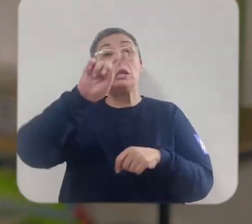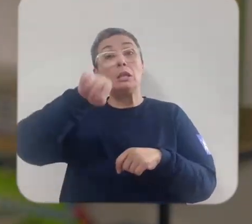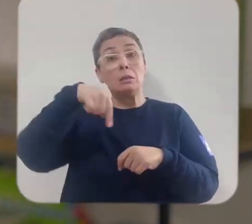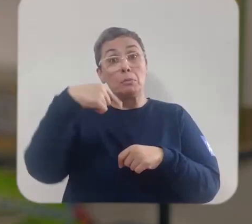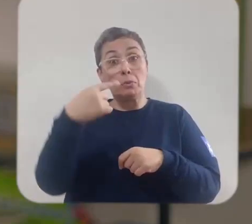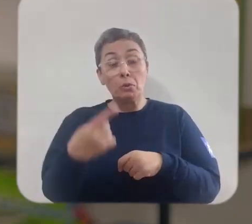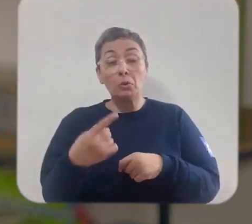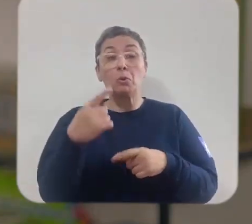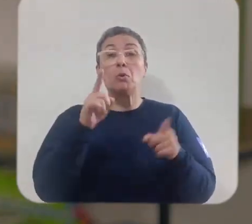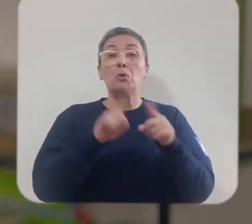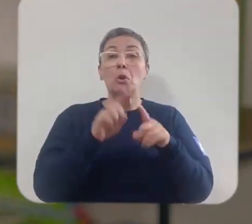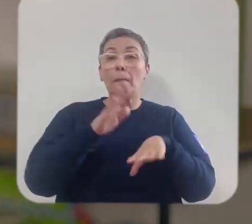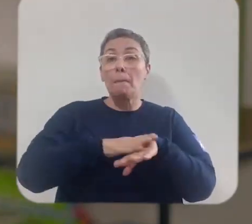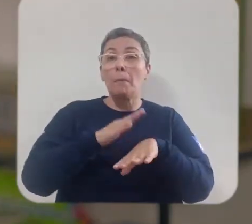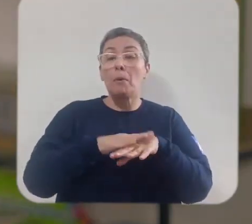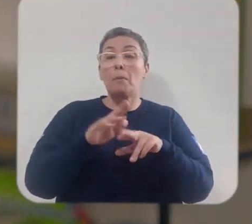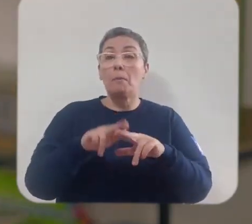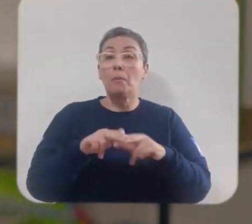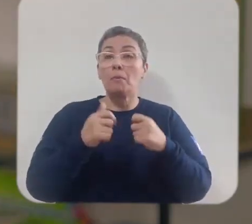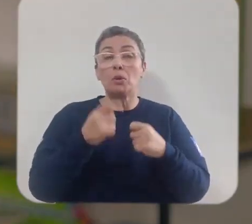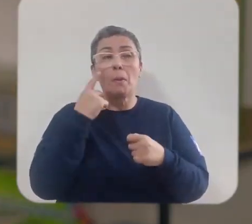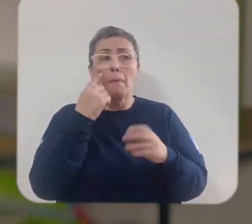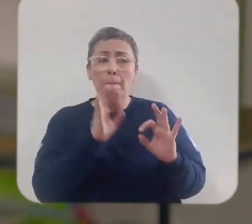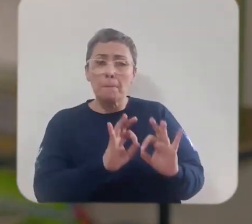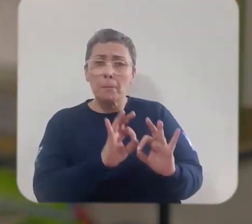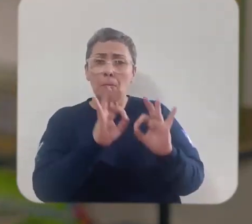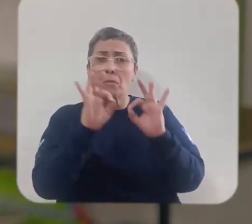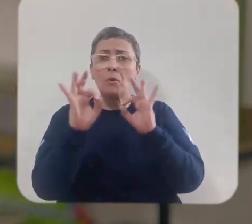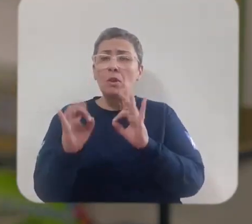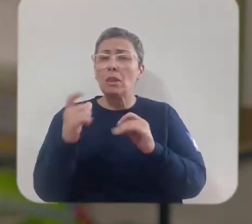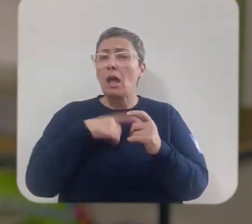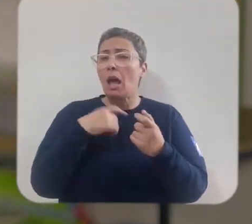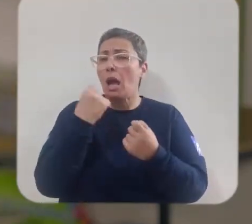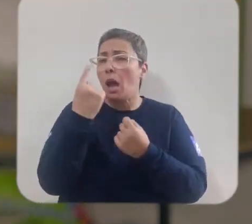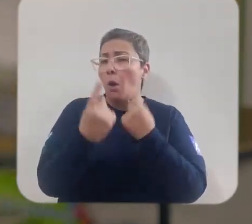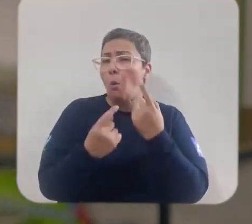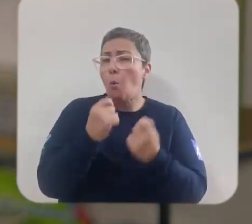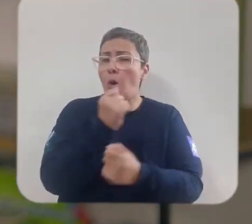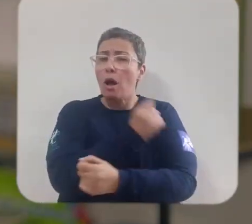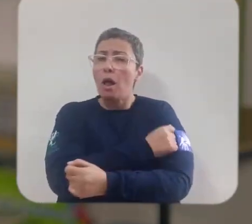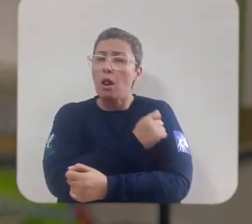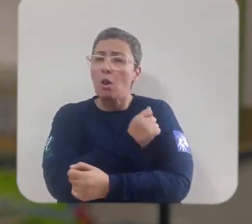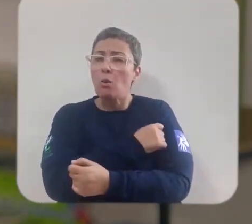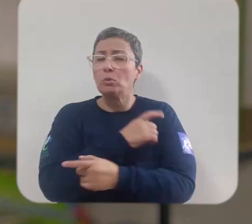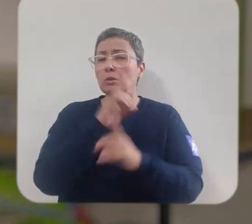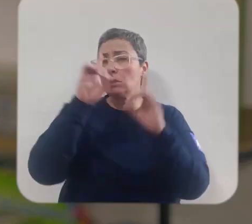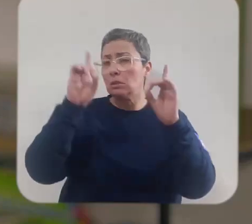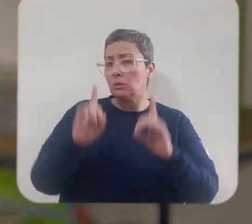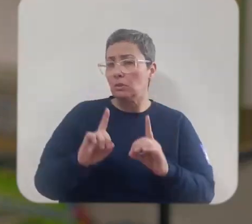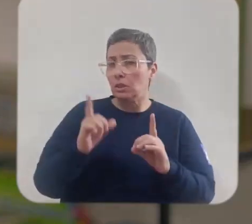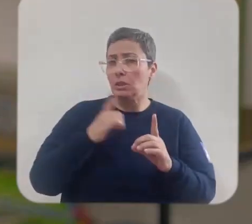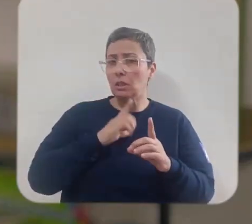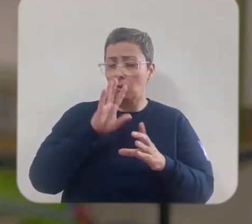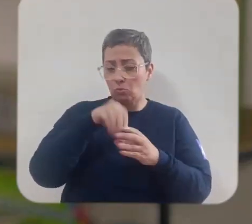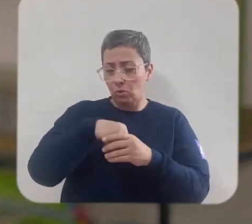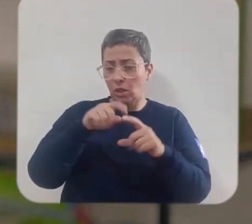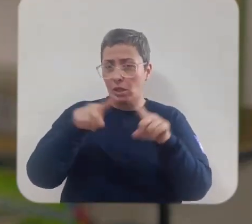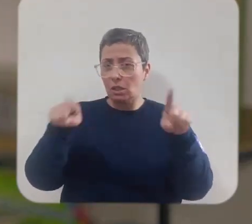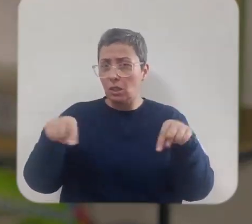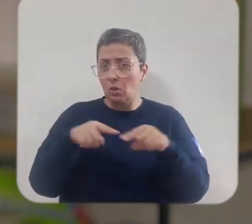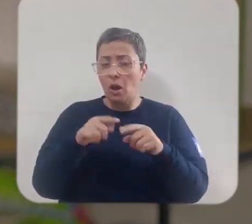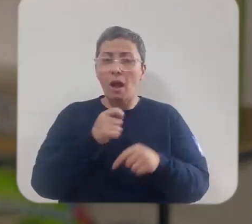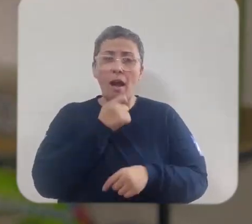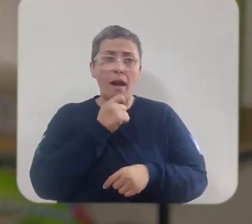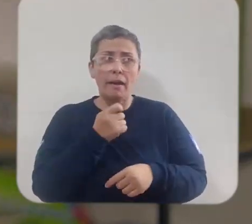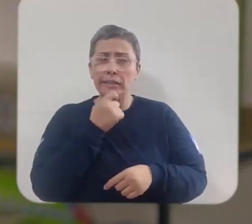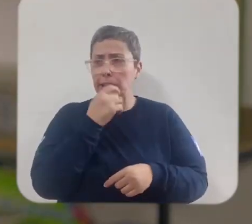aí depois, fazendo isso, eu vou observando que tem alguns educandos com deficiência na minha sala